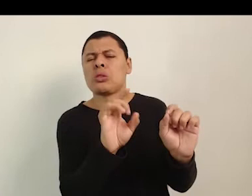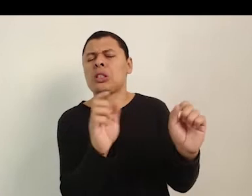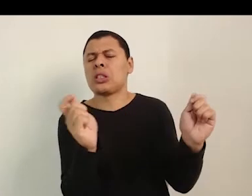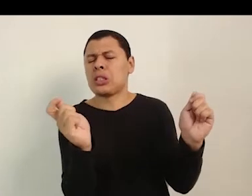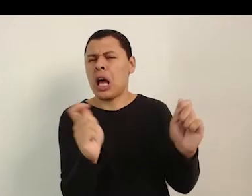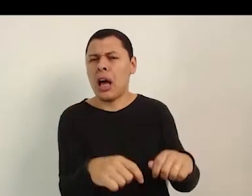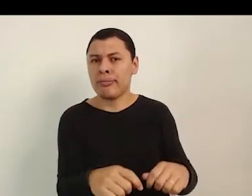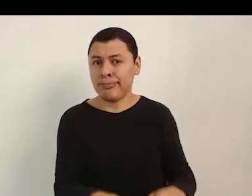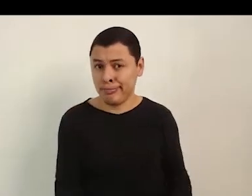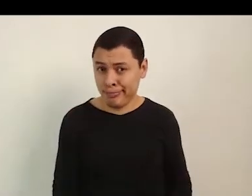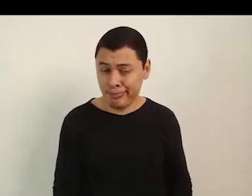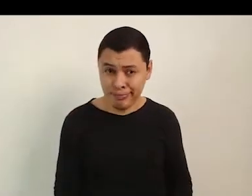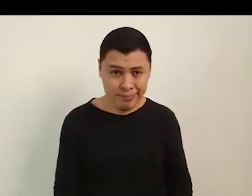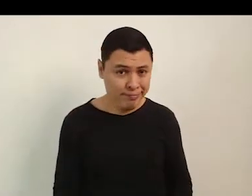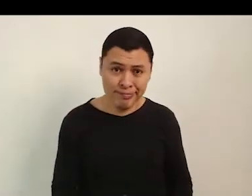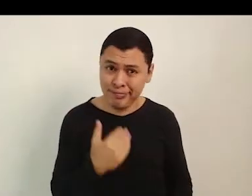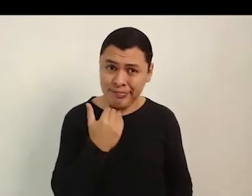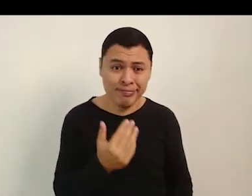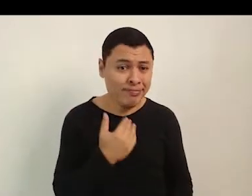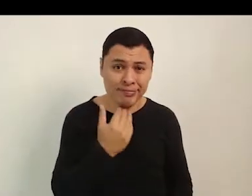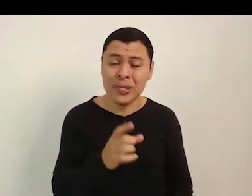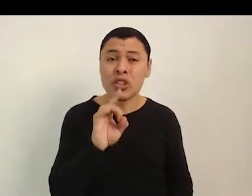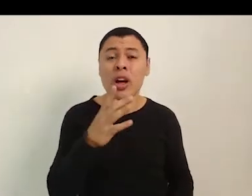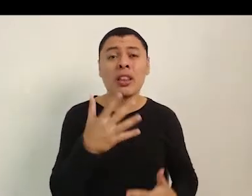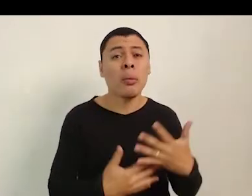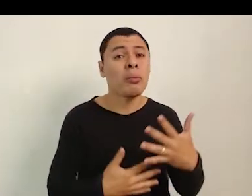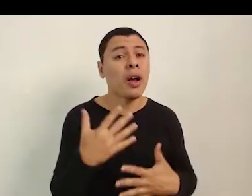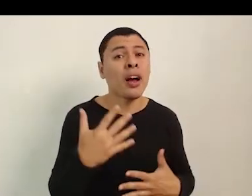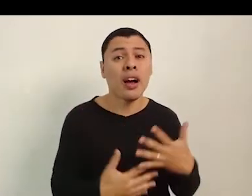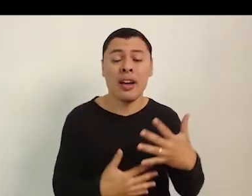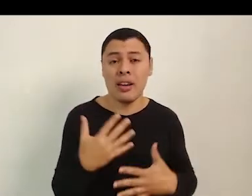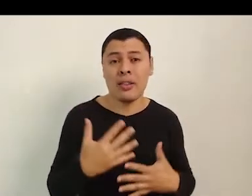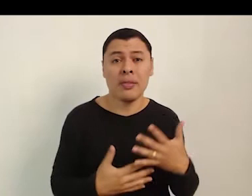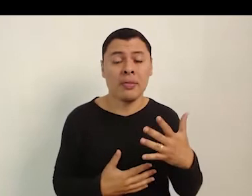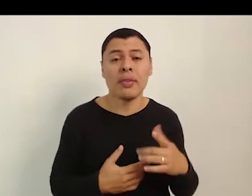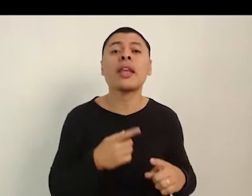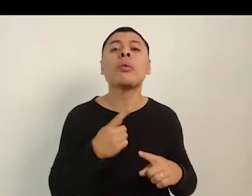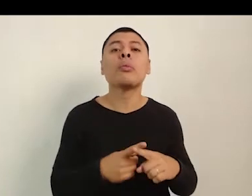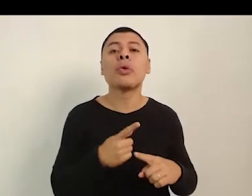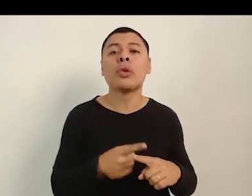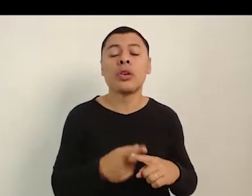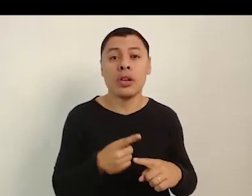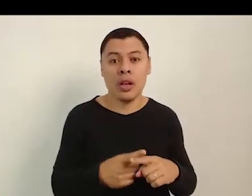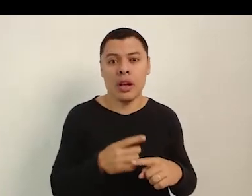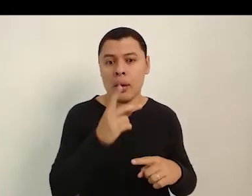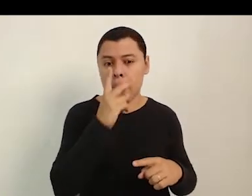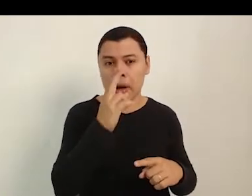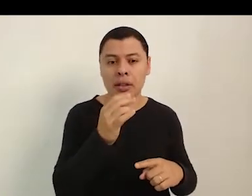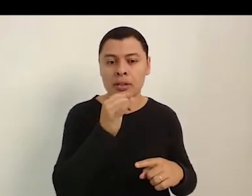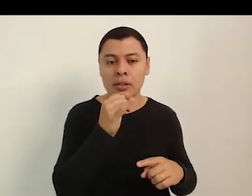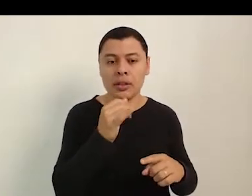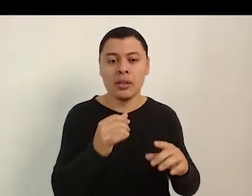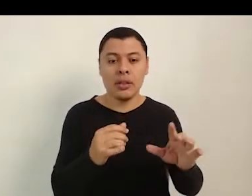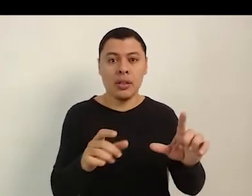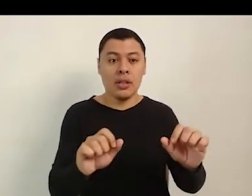verdade, eles não resolvem, eles atrapalham. Por quê? Sim. Ele vai meio que sobrescrever e atrapalhar